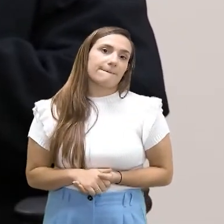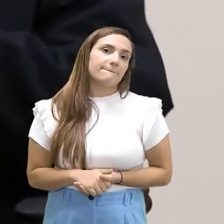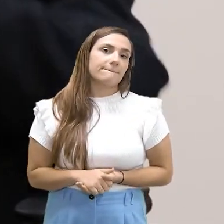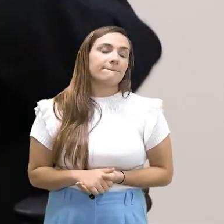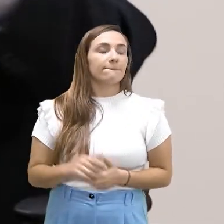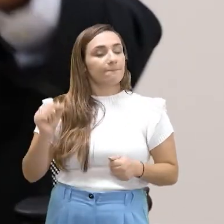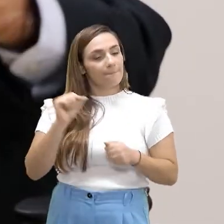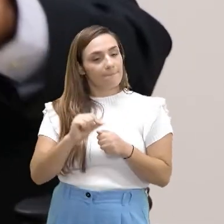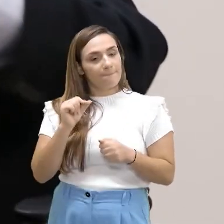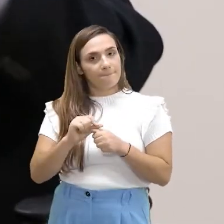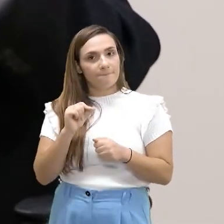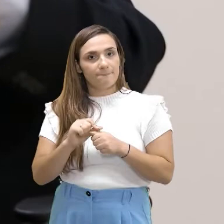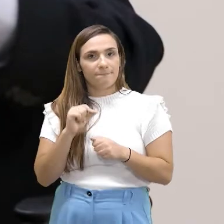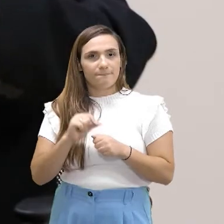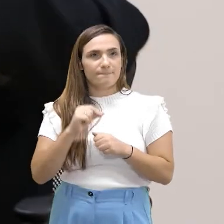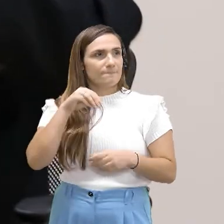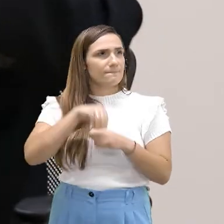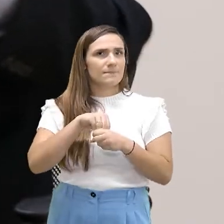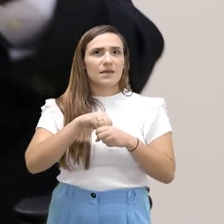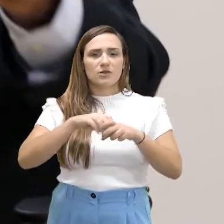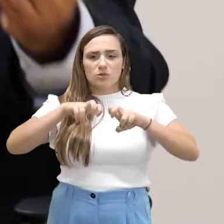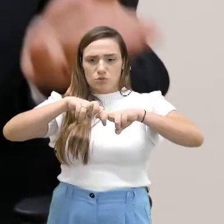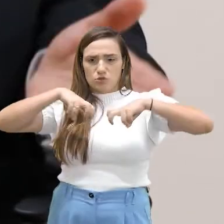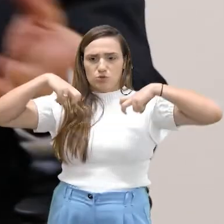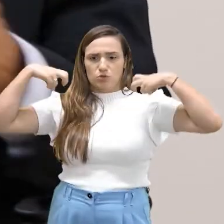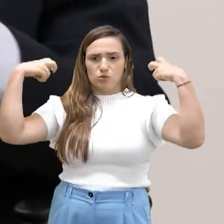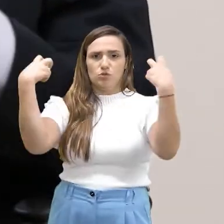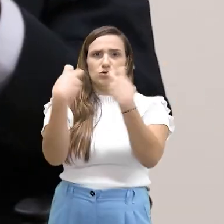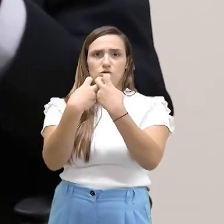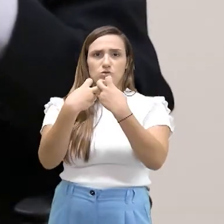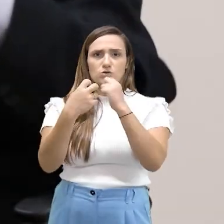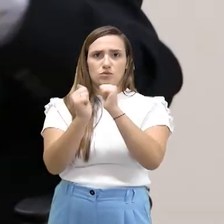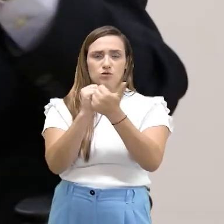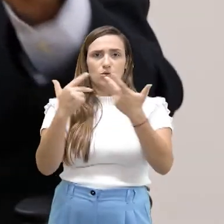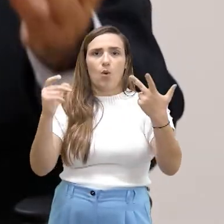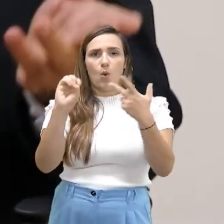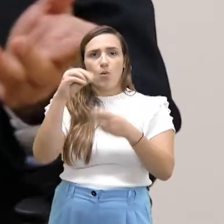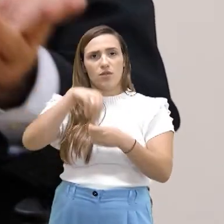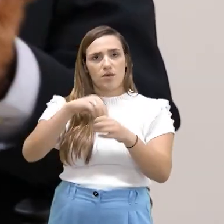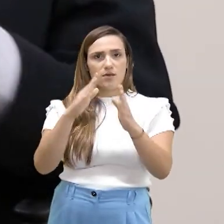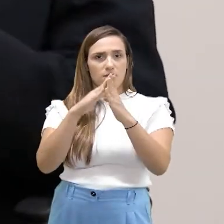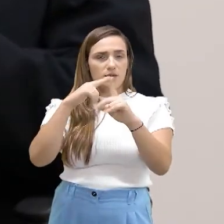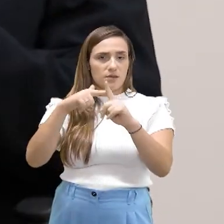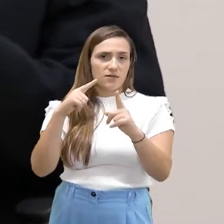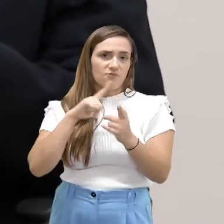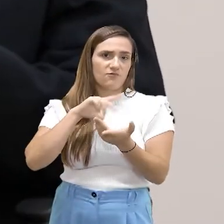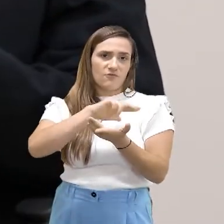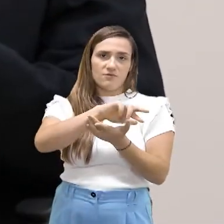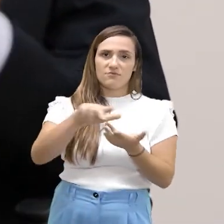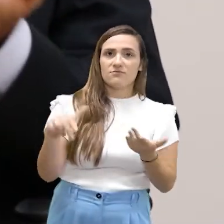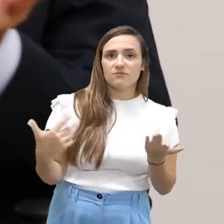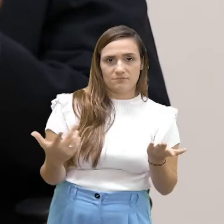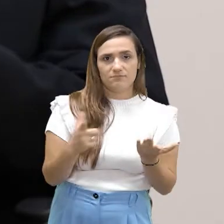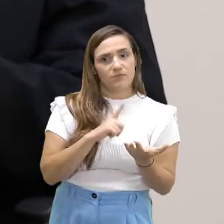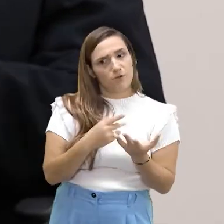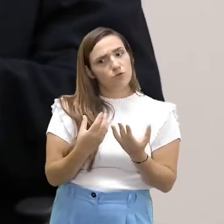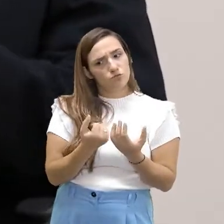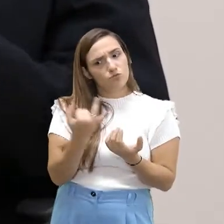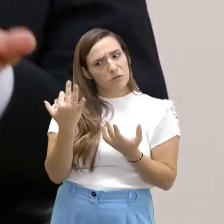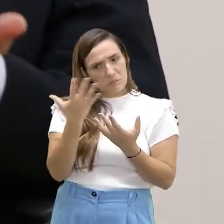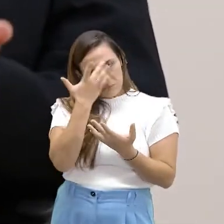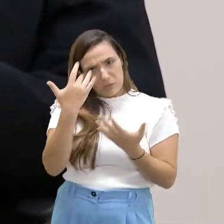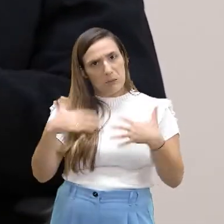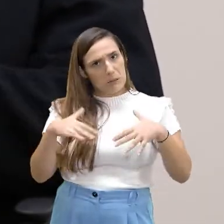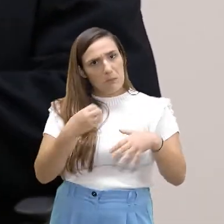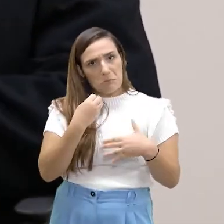gratuitos. Então as pessoas celebram esses casamentos em ginásios de esportes, em igrejas, né, por contemplar um